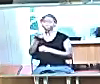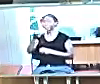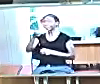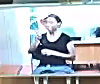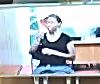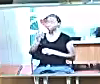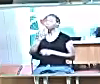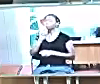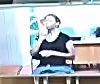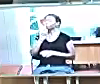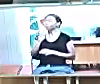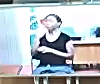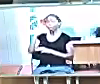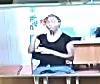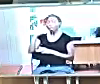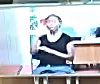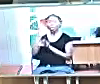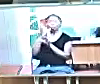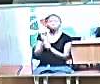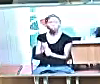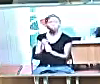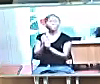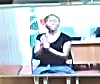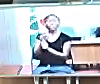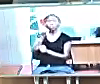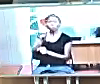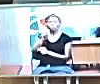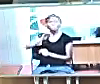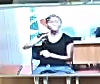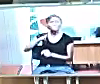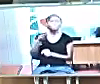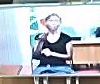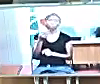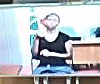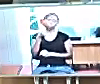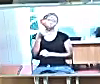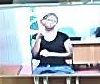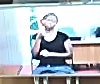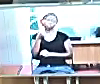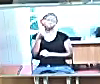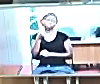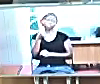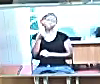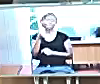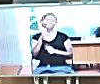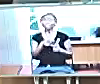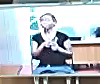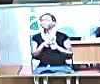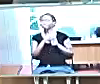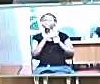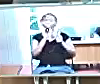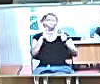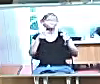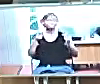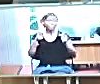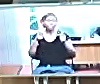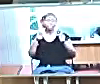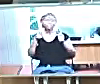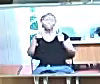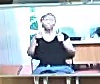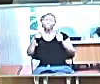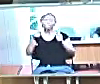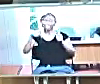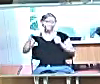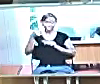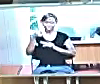resultado apurado na verdade foi de quase 9 bilhões de déficit é grande parte também desse déficit uma boa parte na verdade